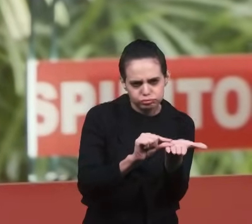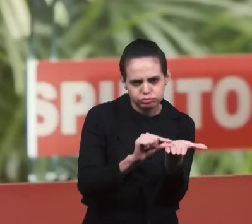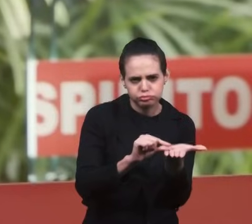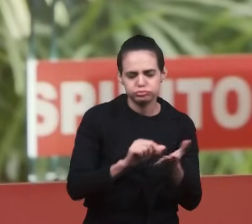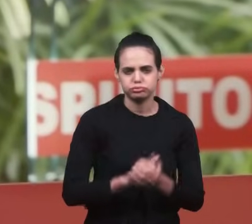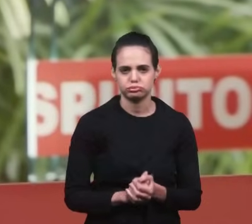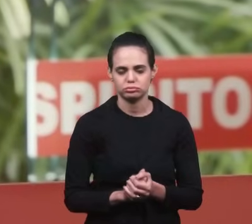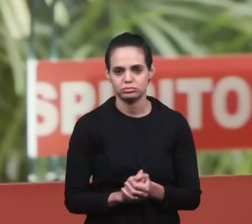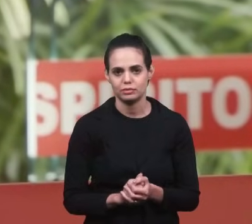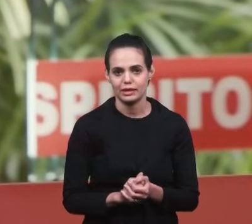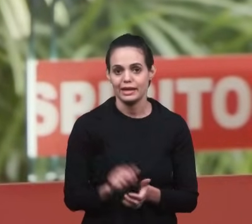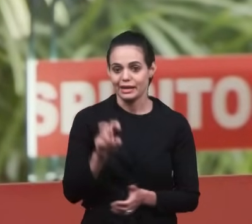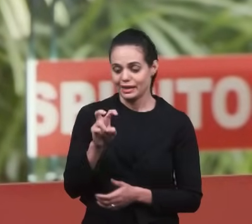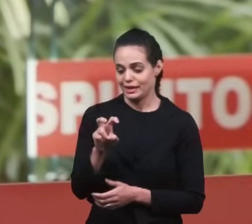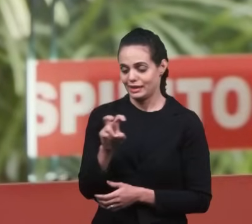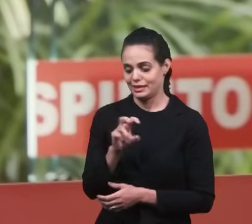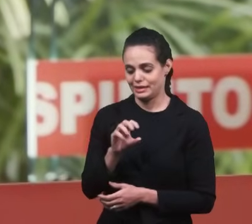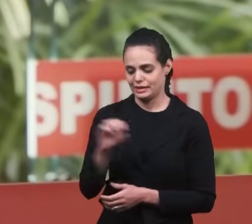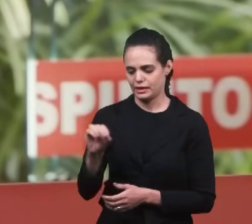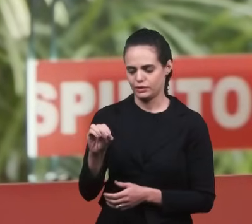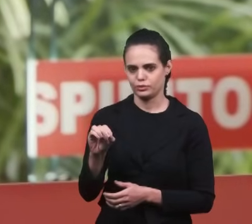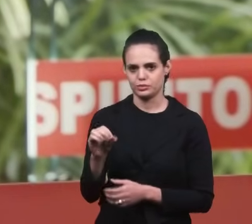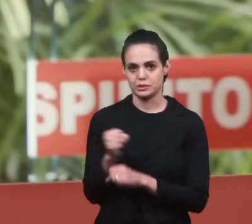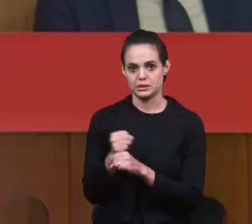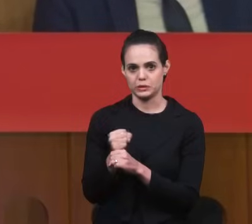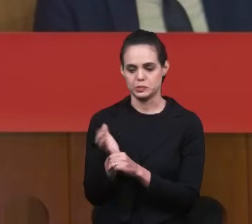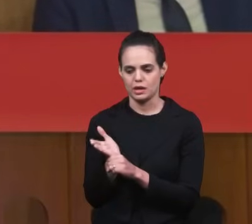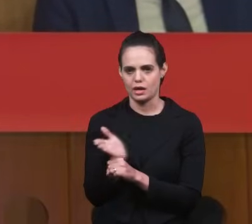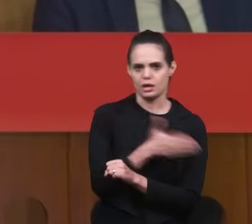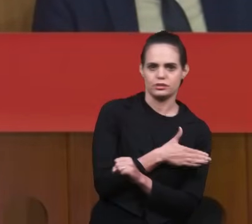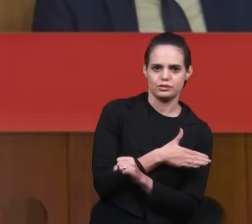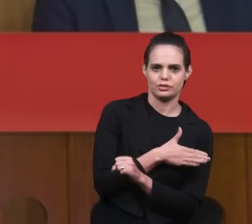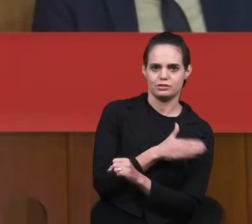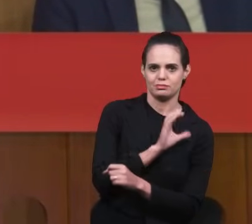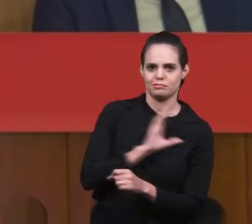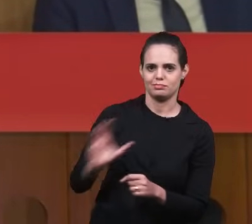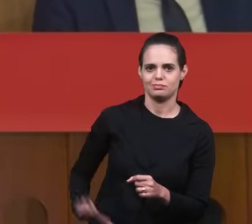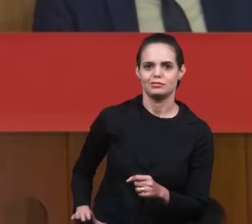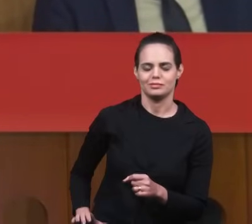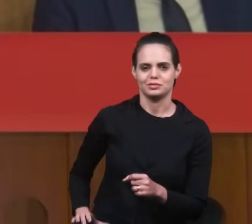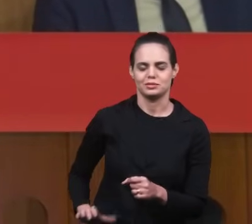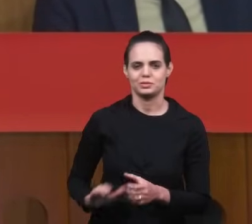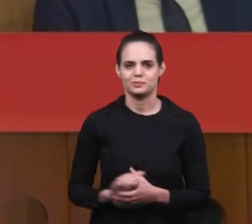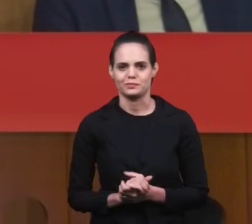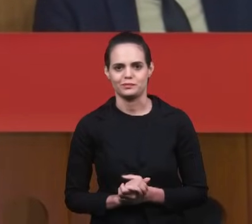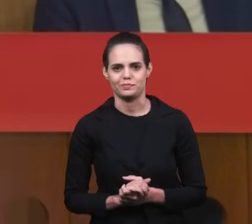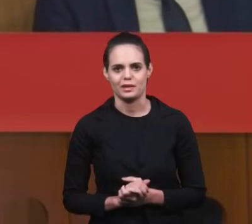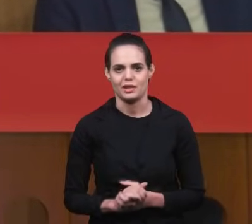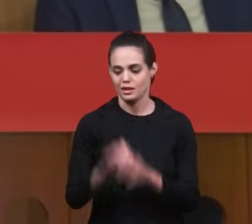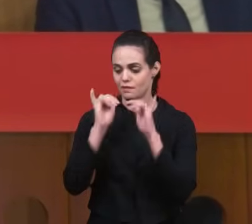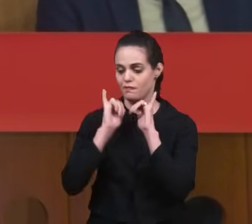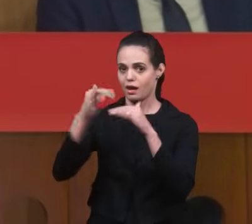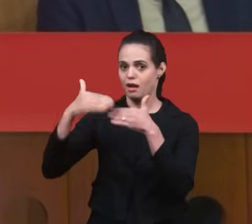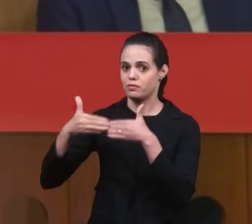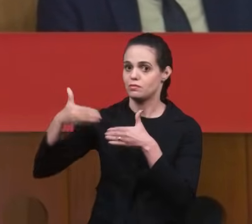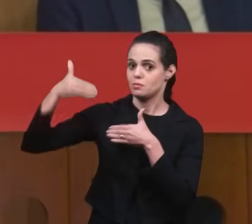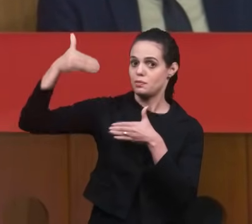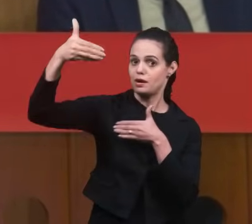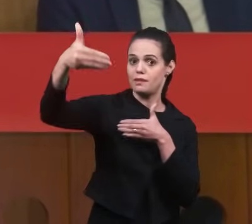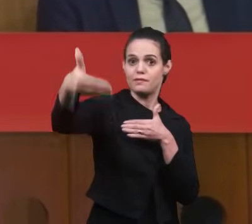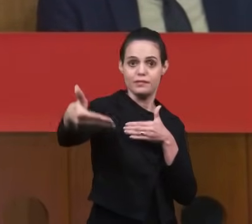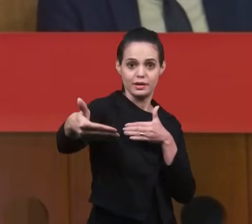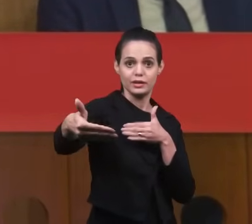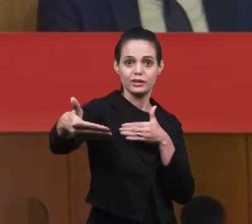500 anos antes de Cristo. Todos eles profetizaram sobre a igreja dos últimos dias. Por quê?